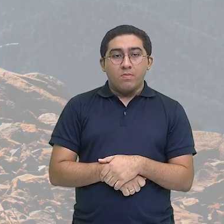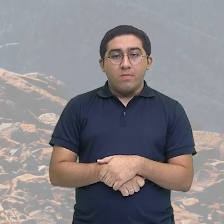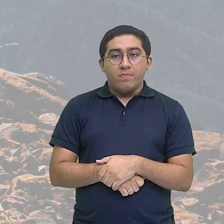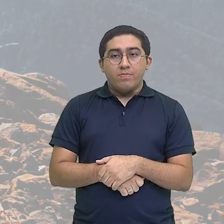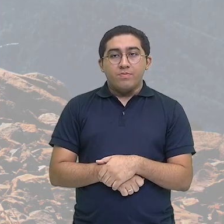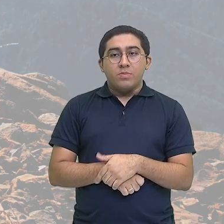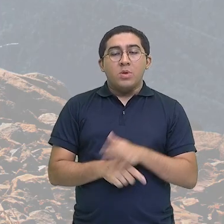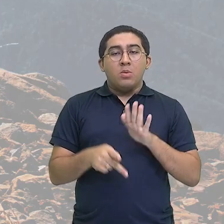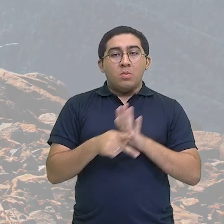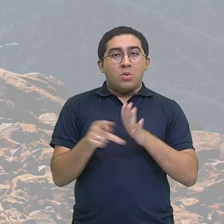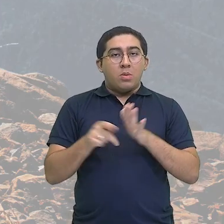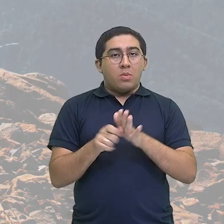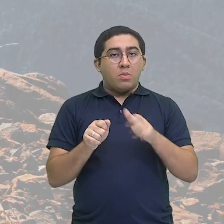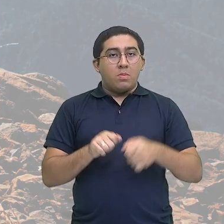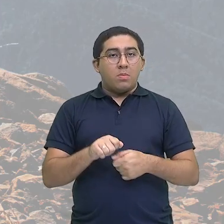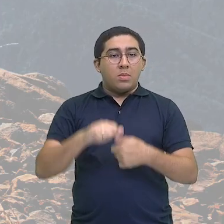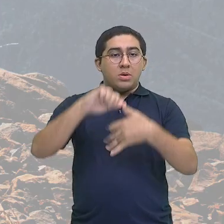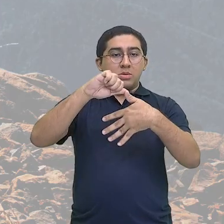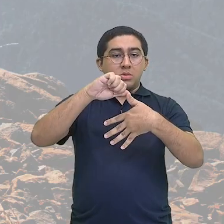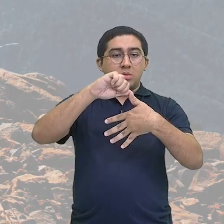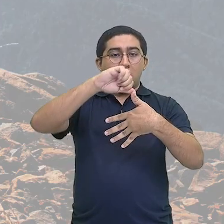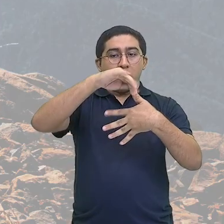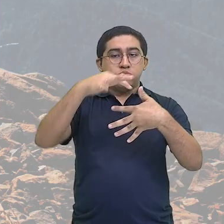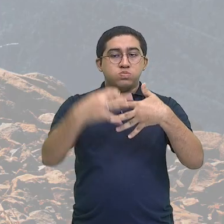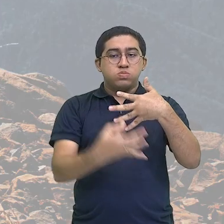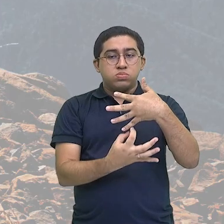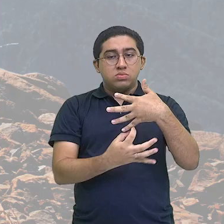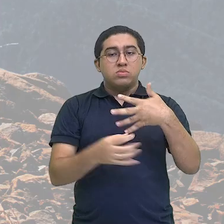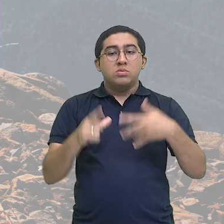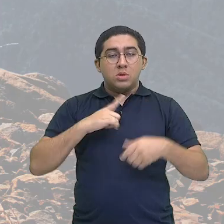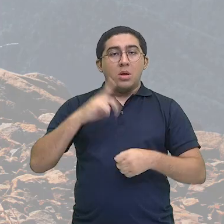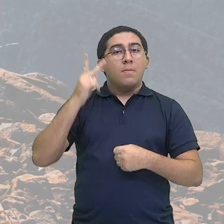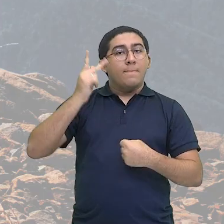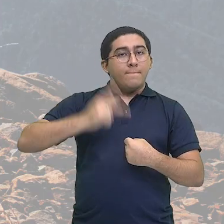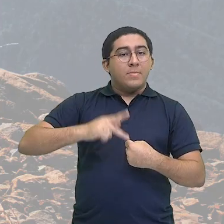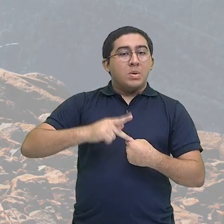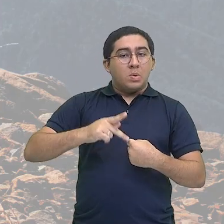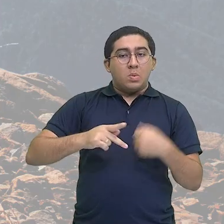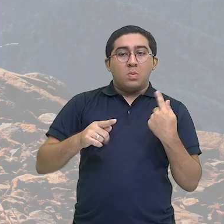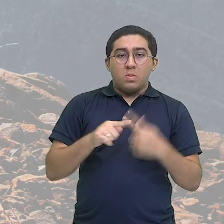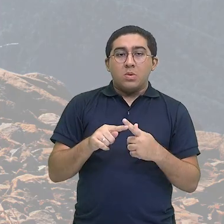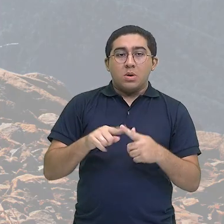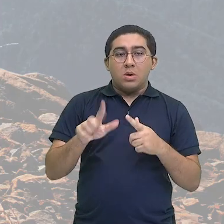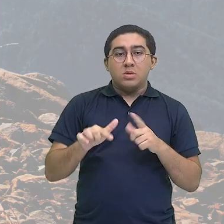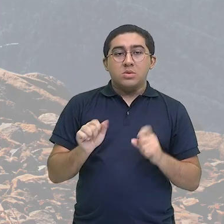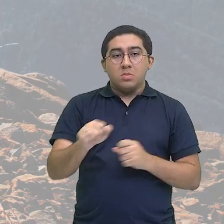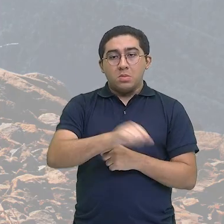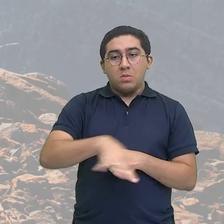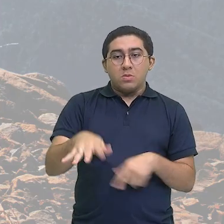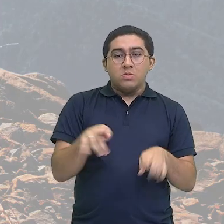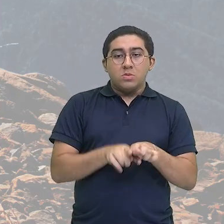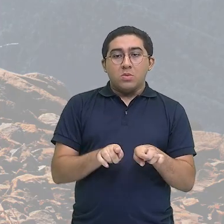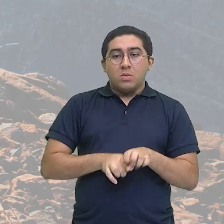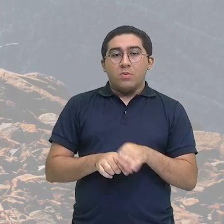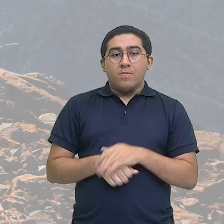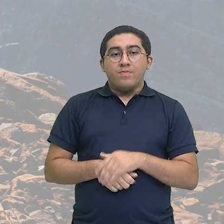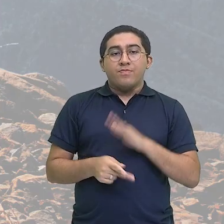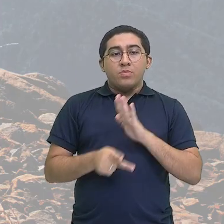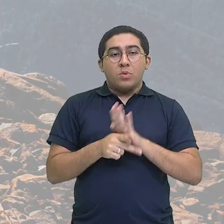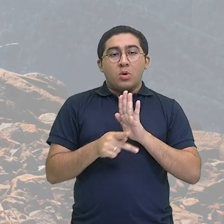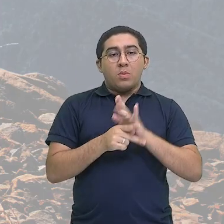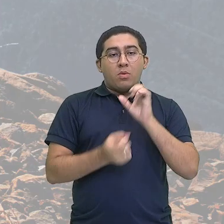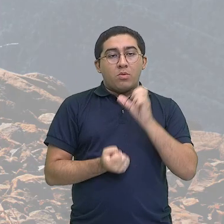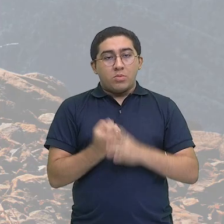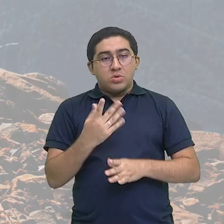do litoral do Brasil também, né, com uma presença muito grande de petróleo, porque as bacias sedimentares, ao longo da formação de